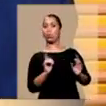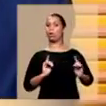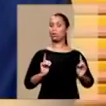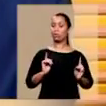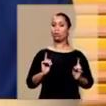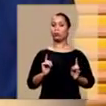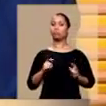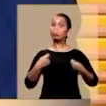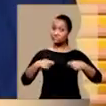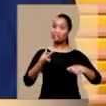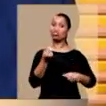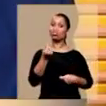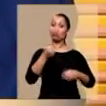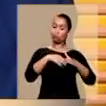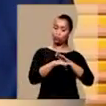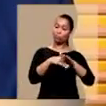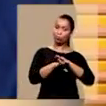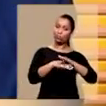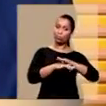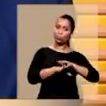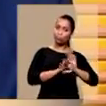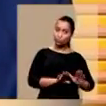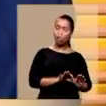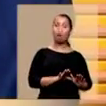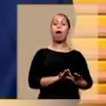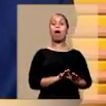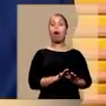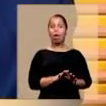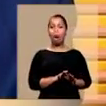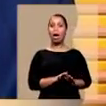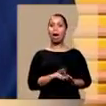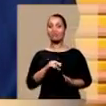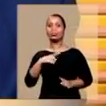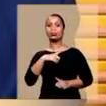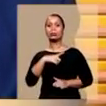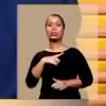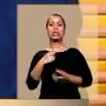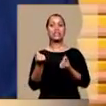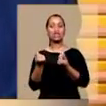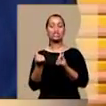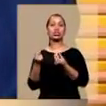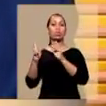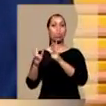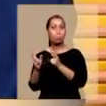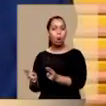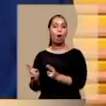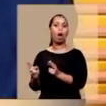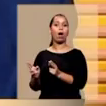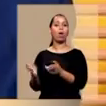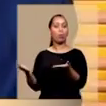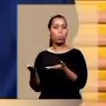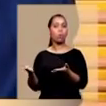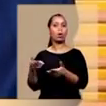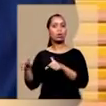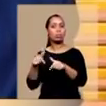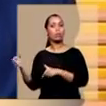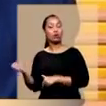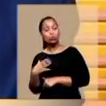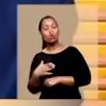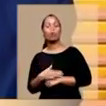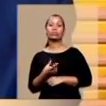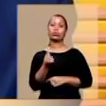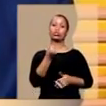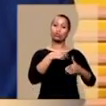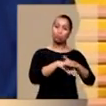disso. Você tem que se reequilibrar a parte financeira, principalmente. Você vai falar, será que eu terei os mesmos rendimentos nessa nova atividade? Então, coloca